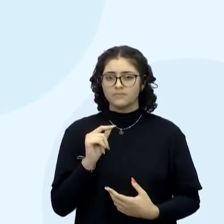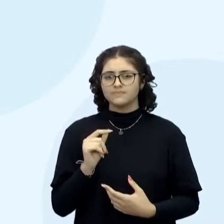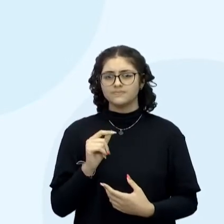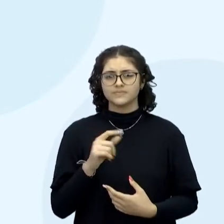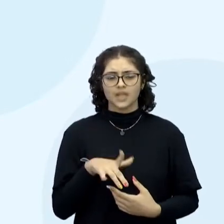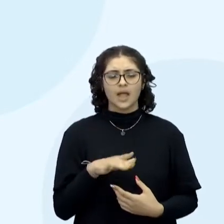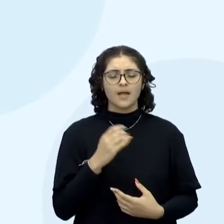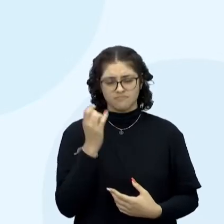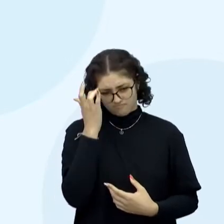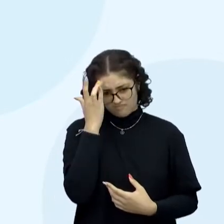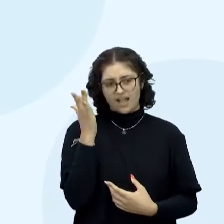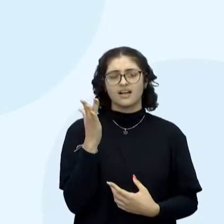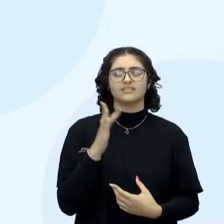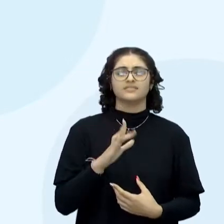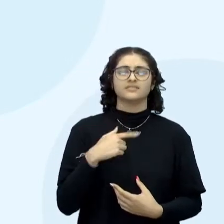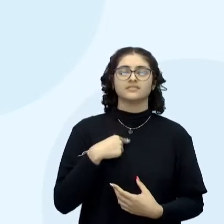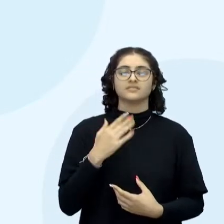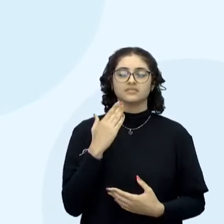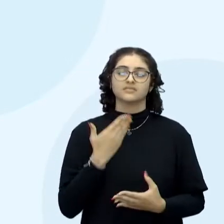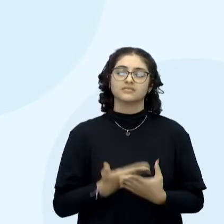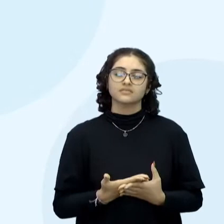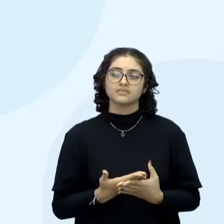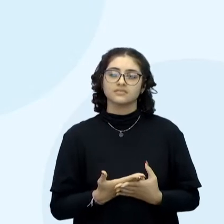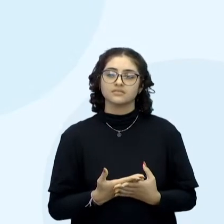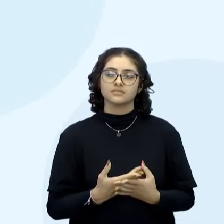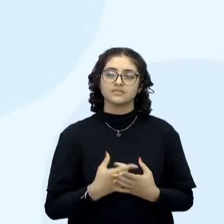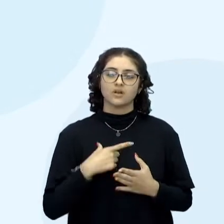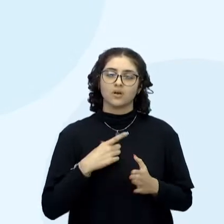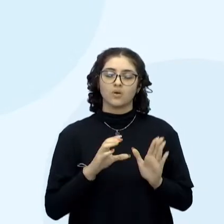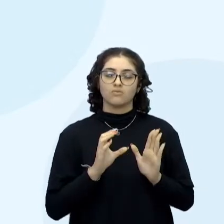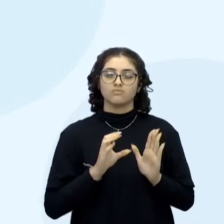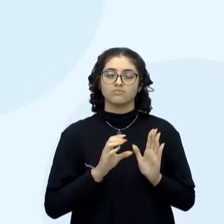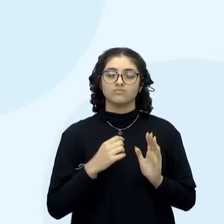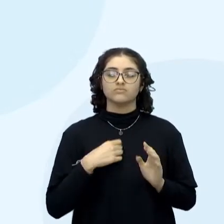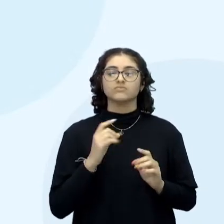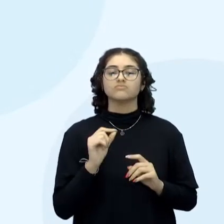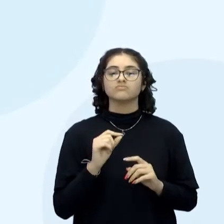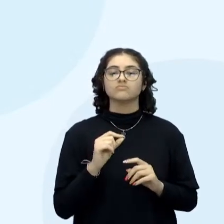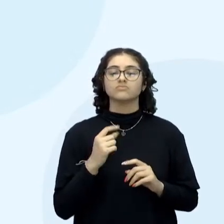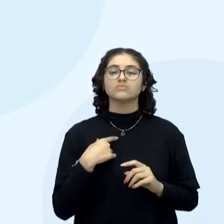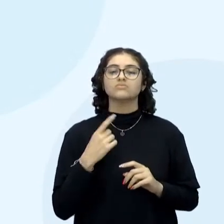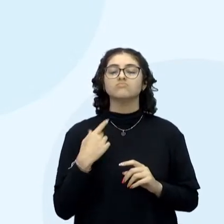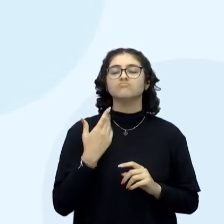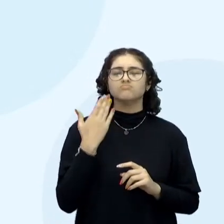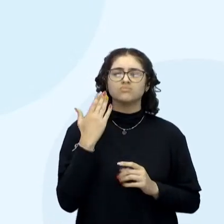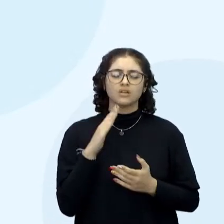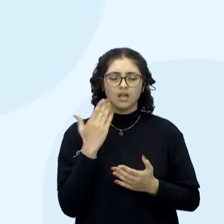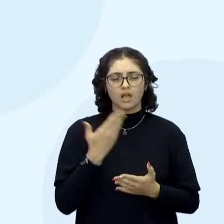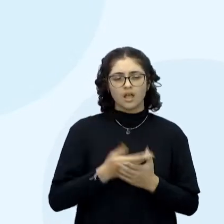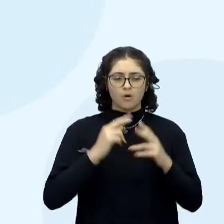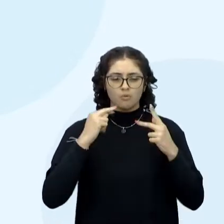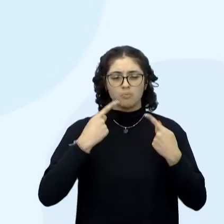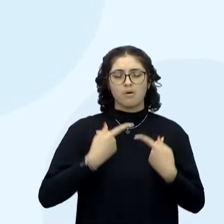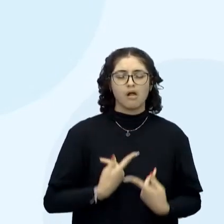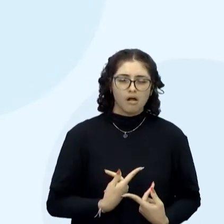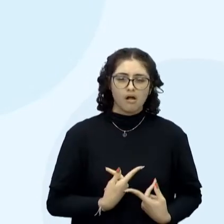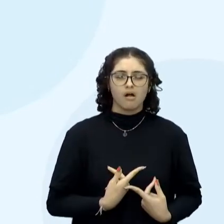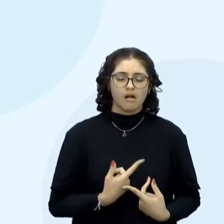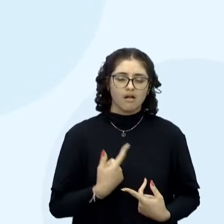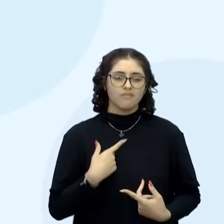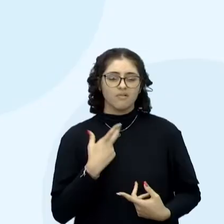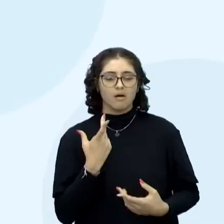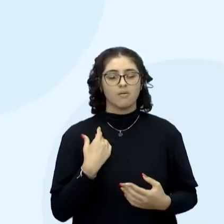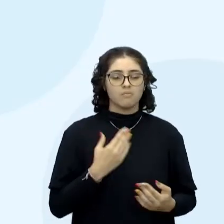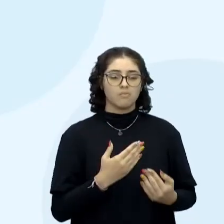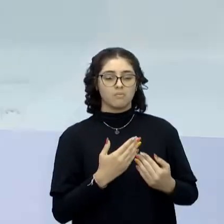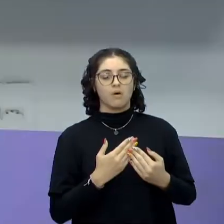muito fácil acreditar no conceito de direitos humanos, defendê-lo, inclusive, né? a